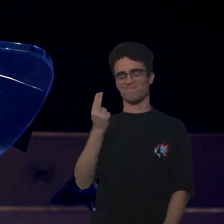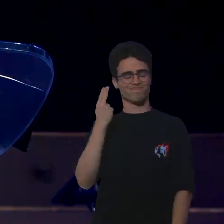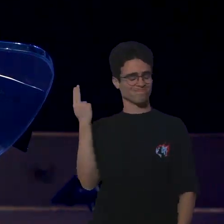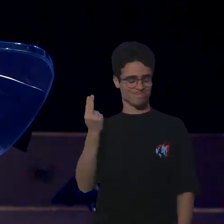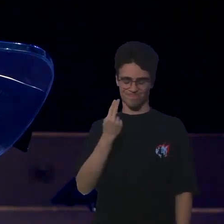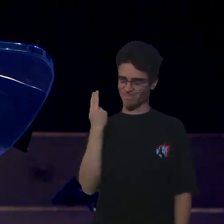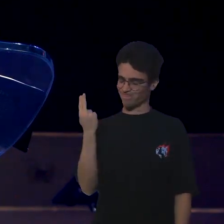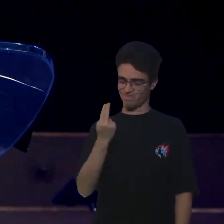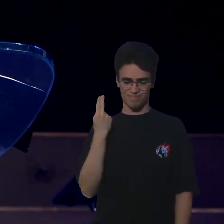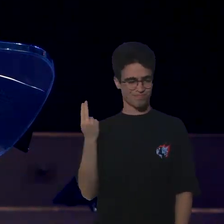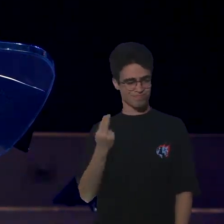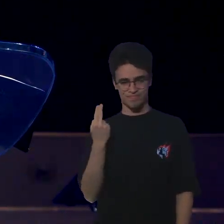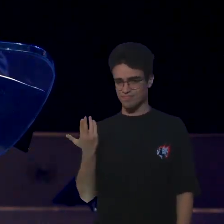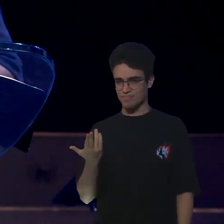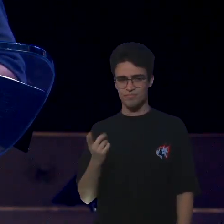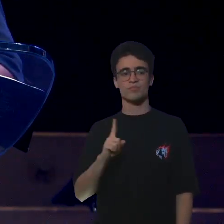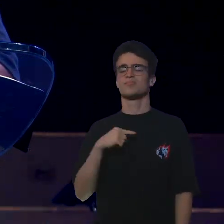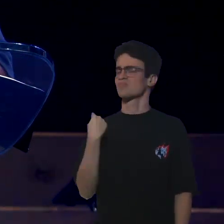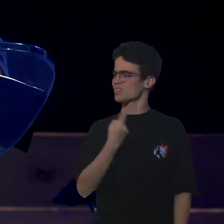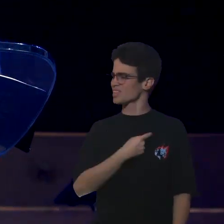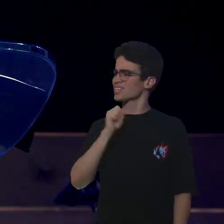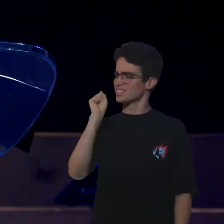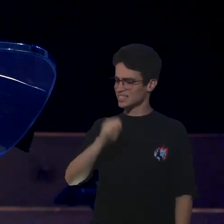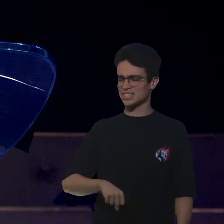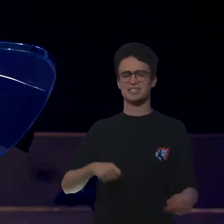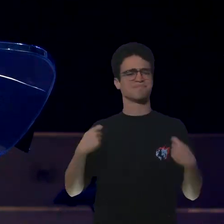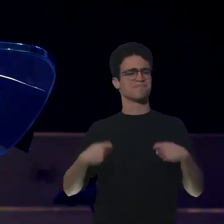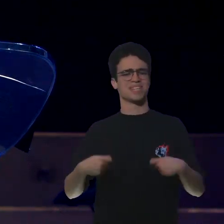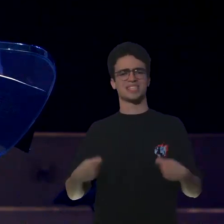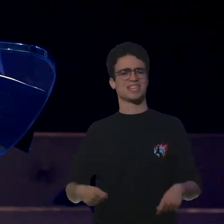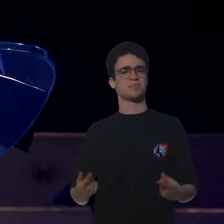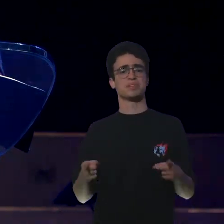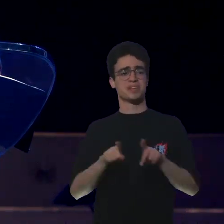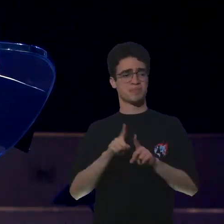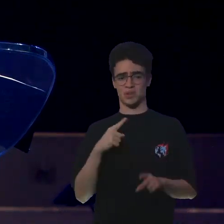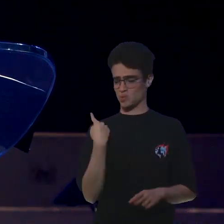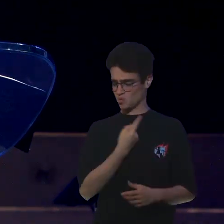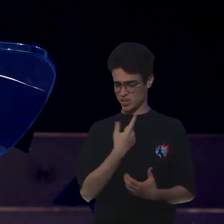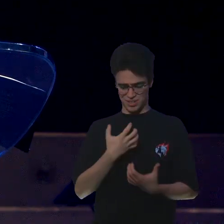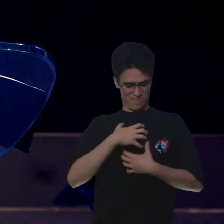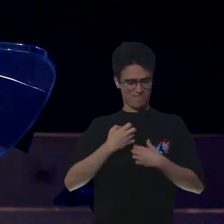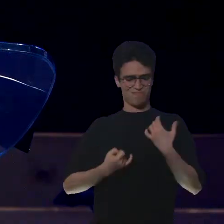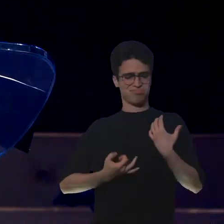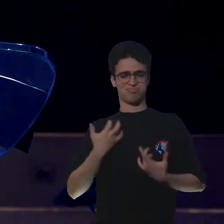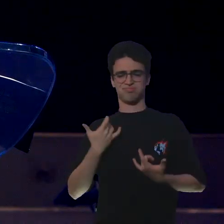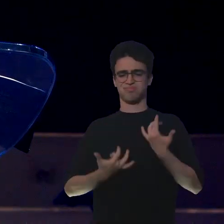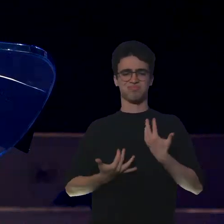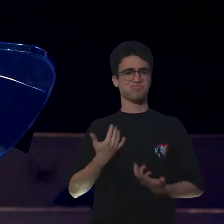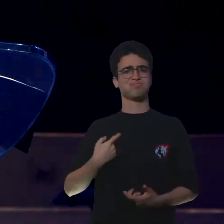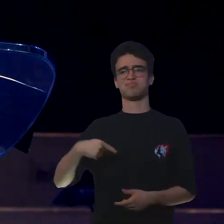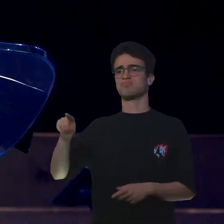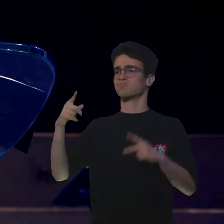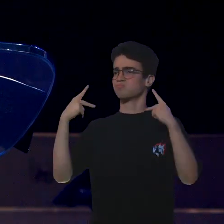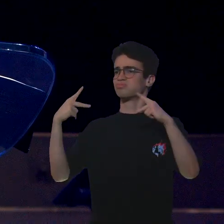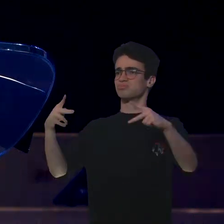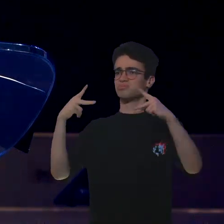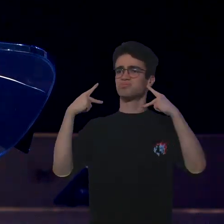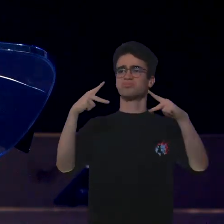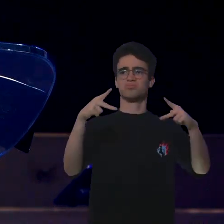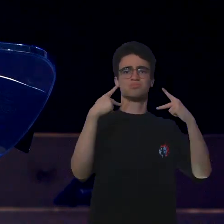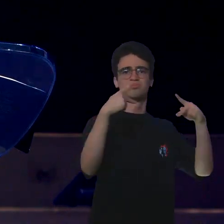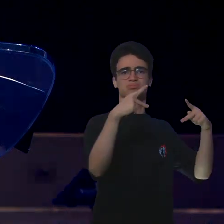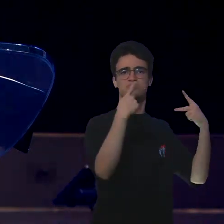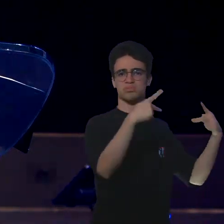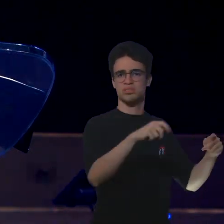nós. Precisamos, e o coração queima, para pregar as boas novas, para